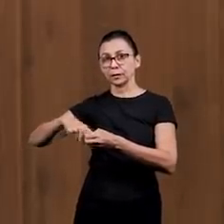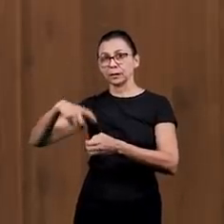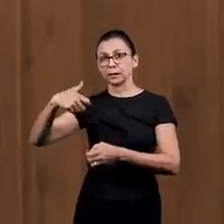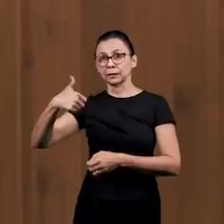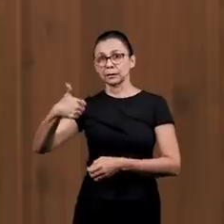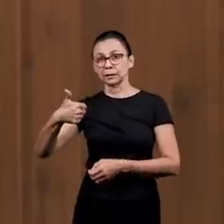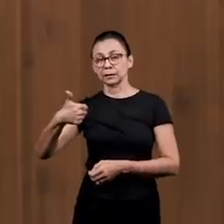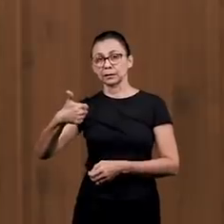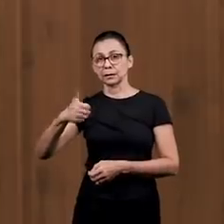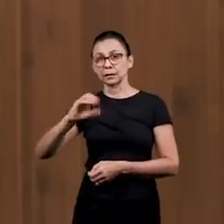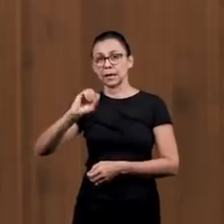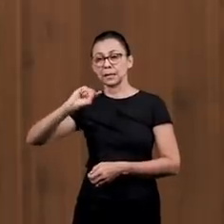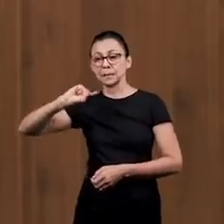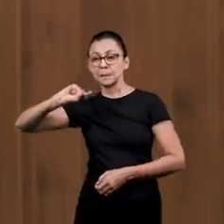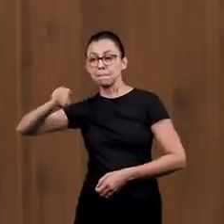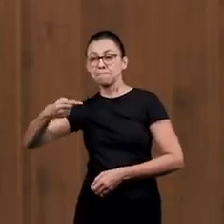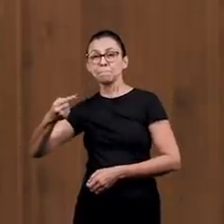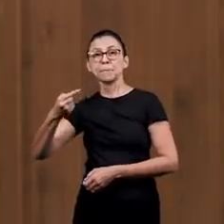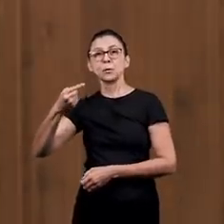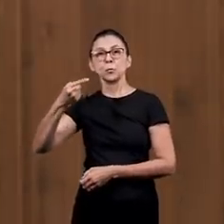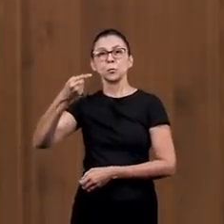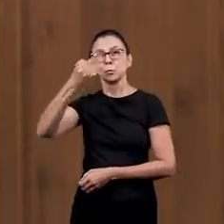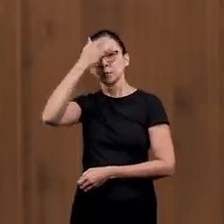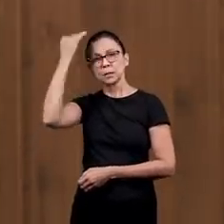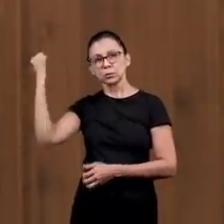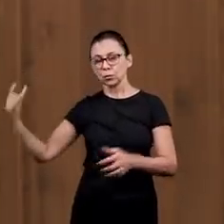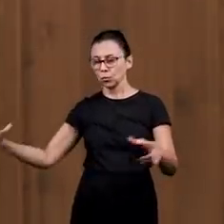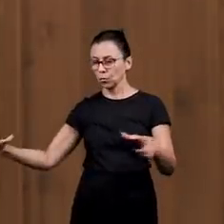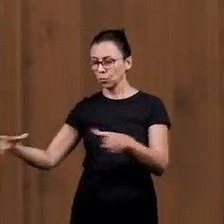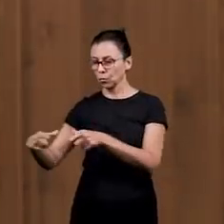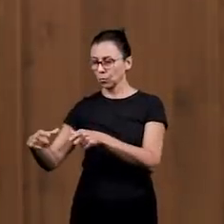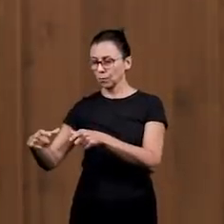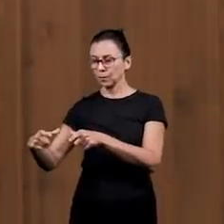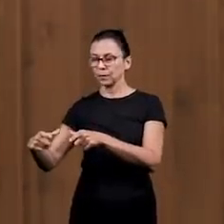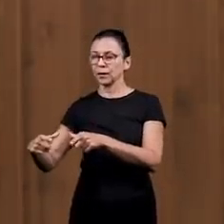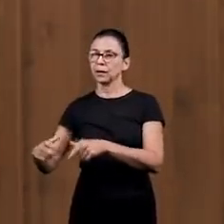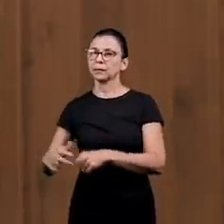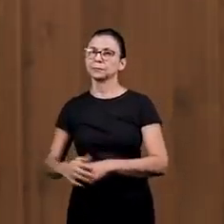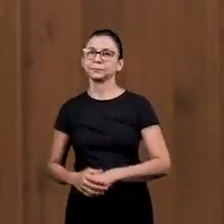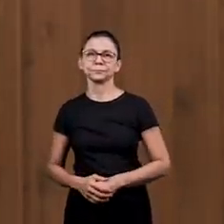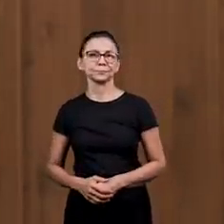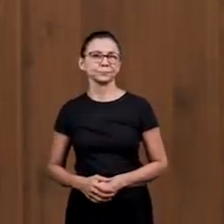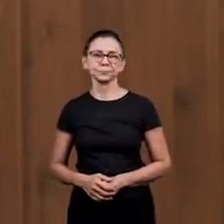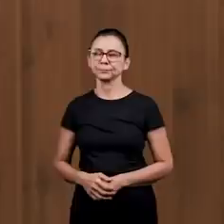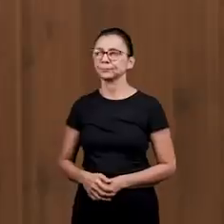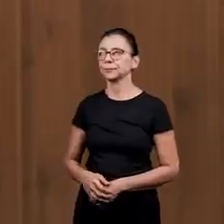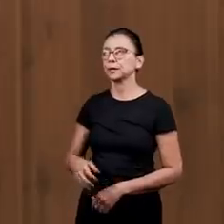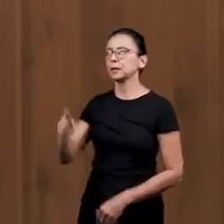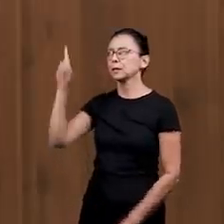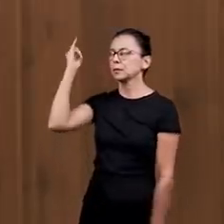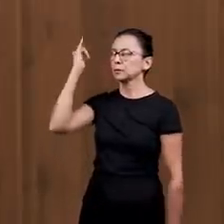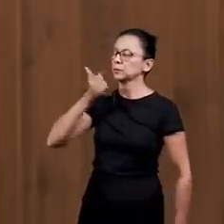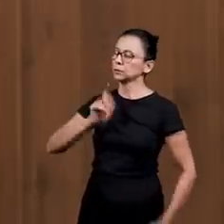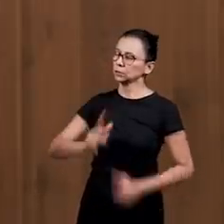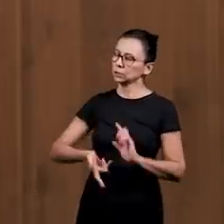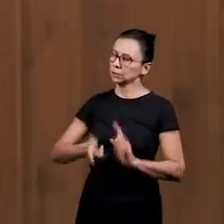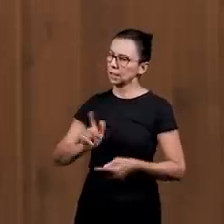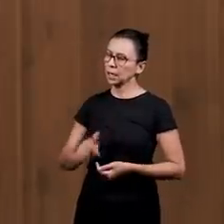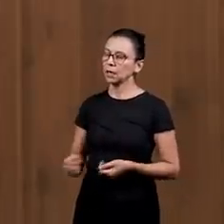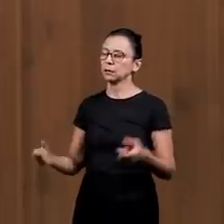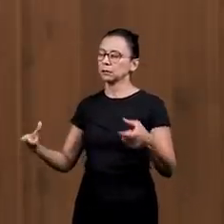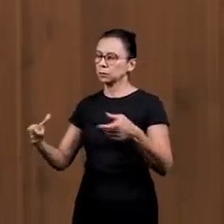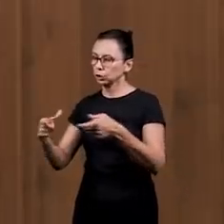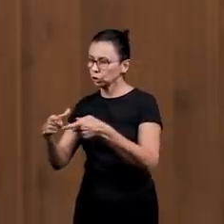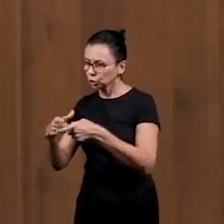10.000 homens. E o Senhor ainda orientou a Gideão e falou: Gideão, ainda é muita gente. Leva o povo